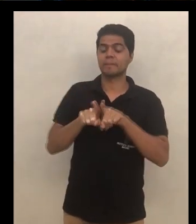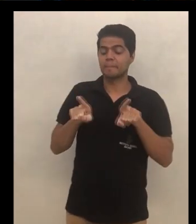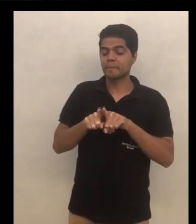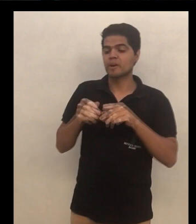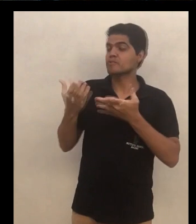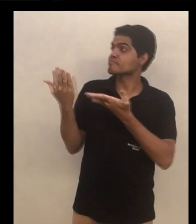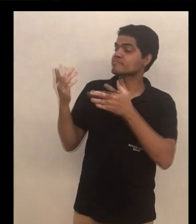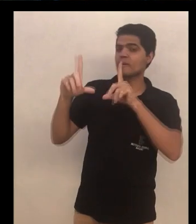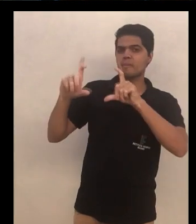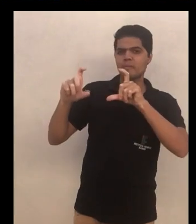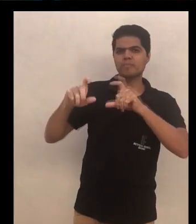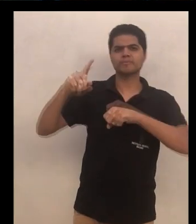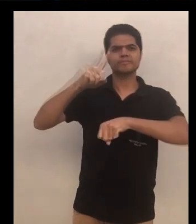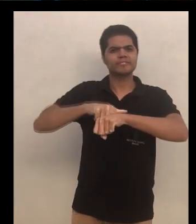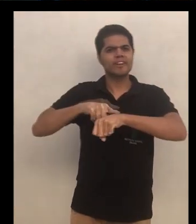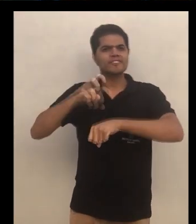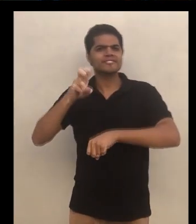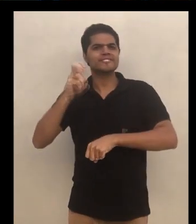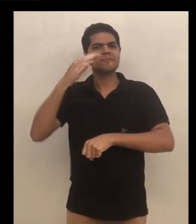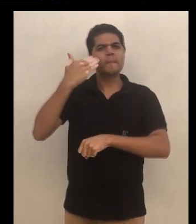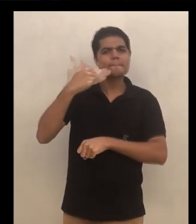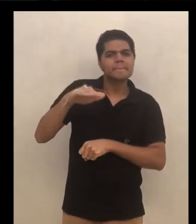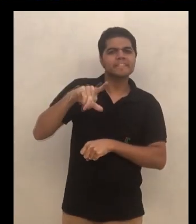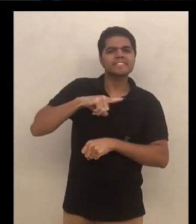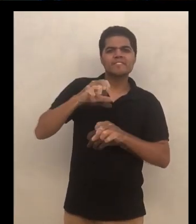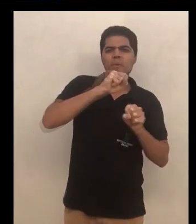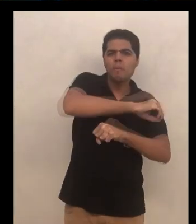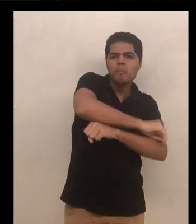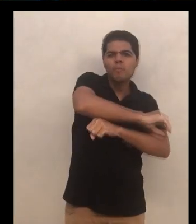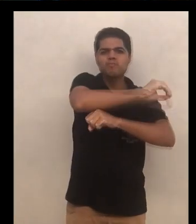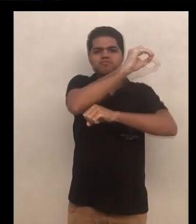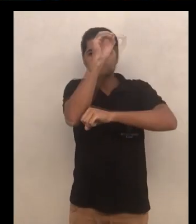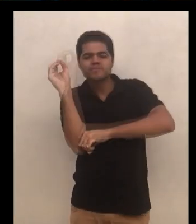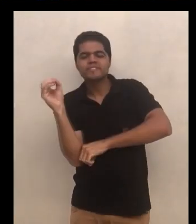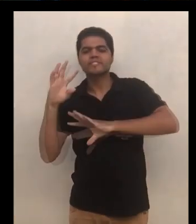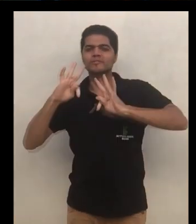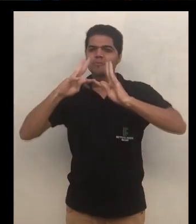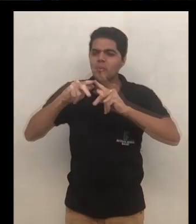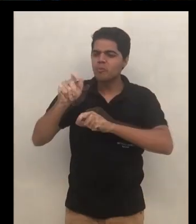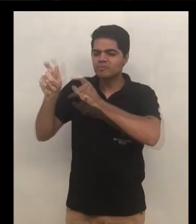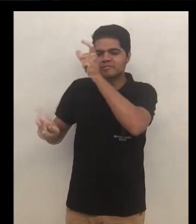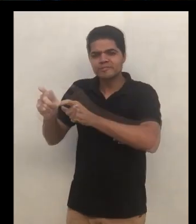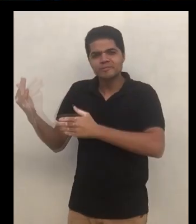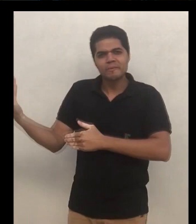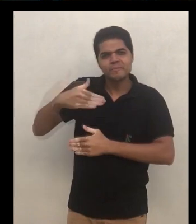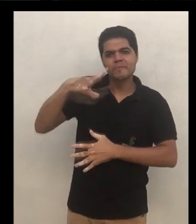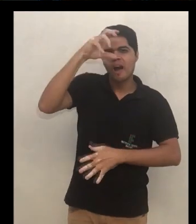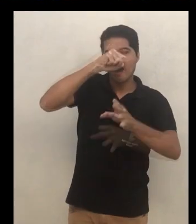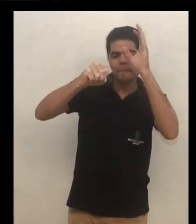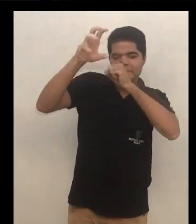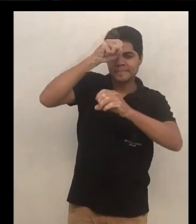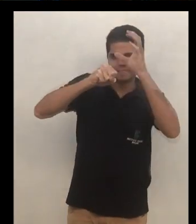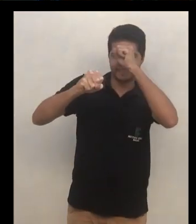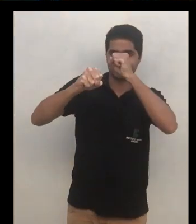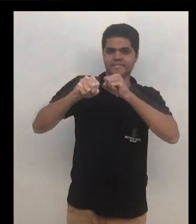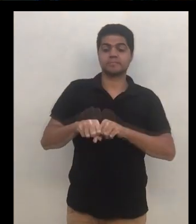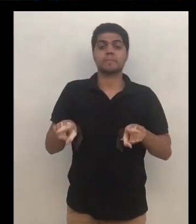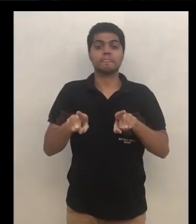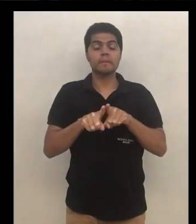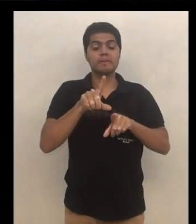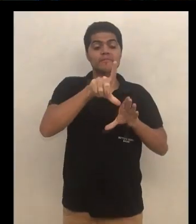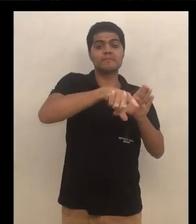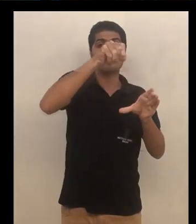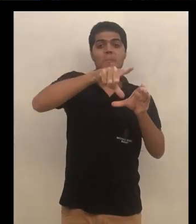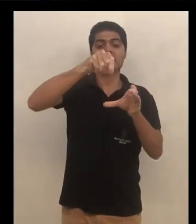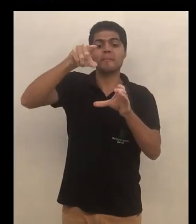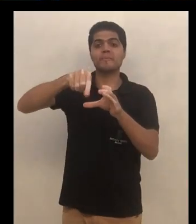cheio, o auditório cheio, onde os produtores, os avicultores passaram o dia todo no instituto aprendendo. Foi sorteado